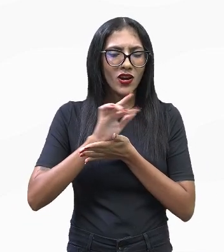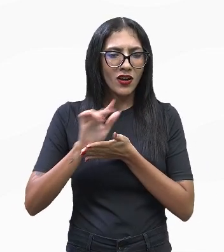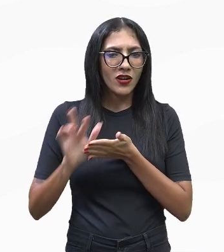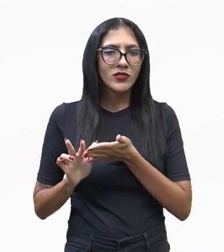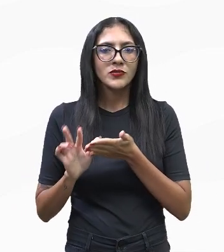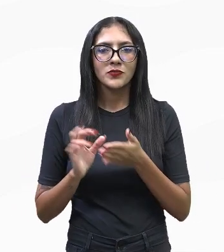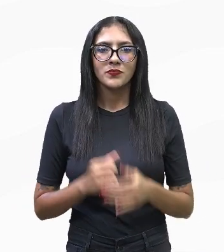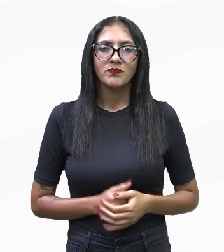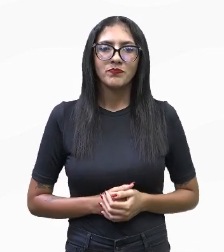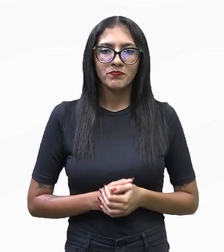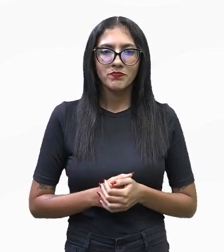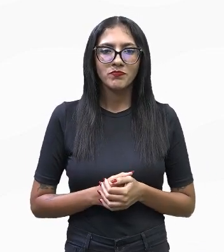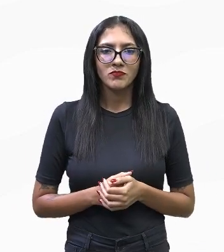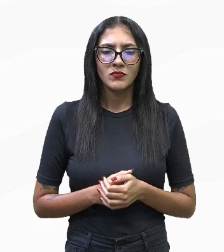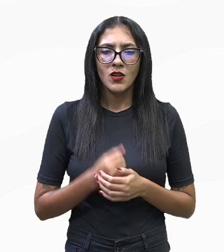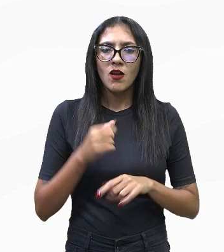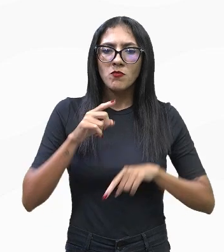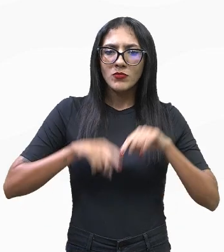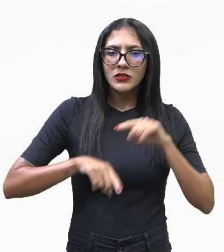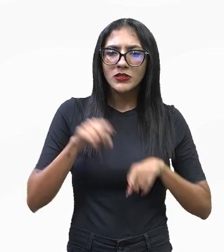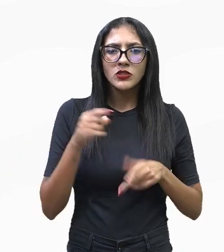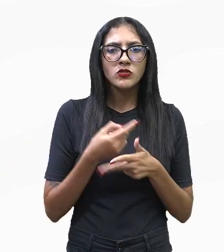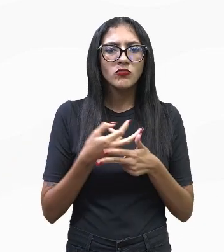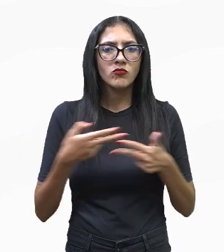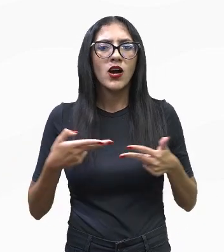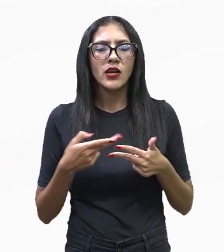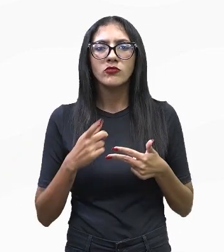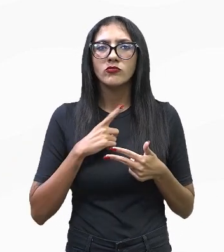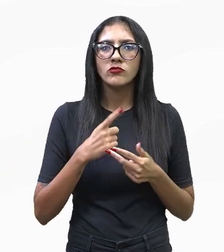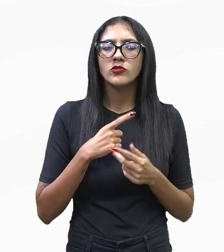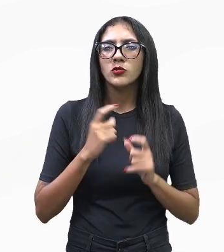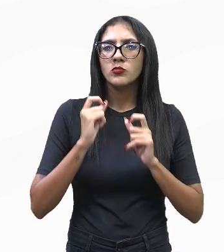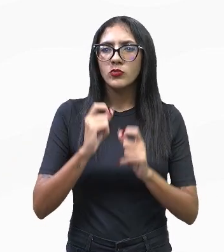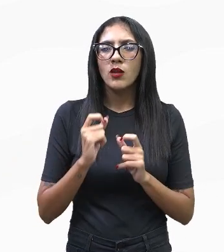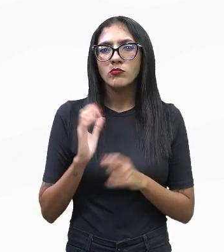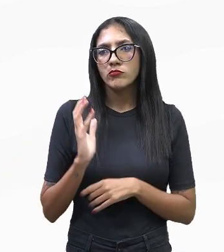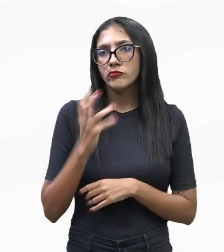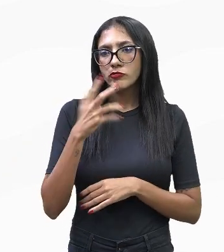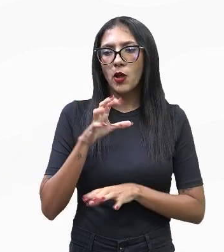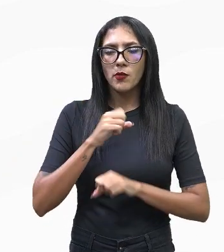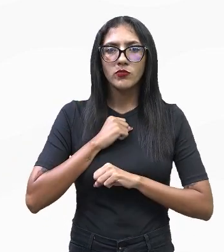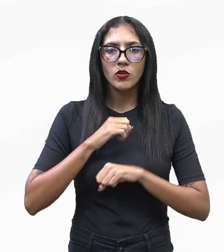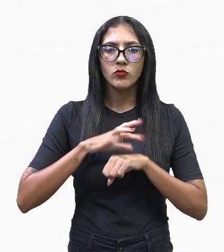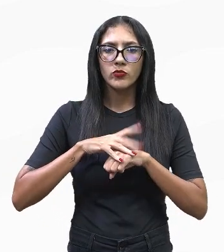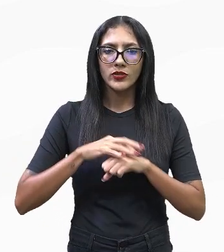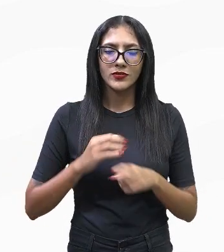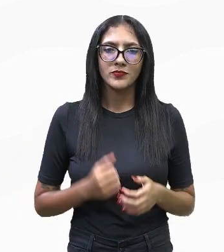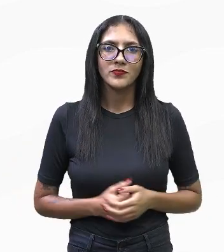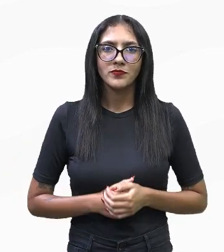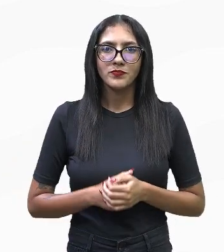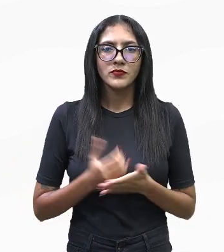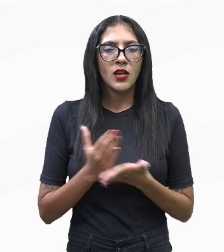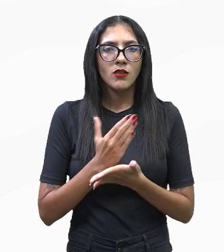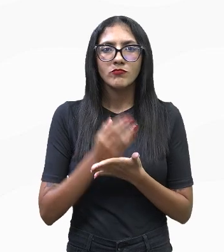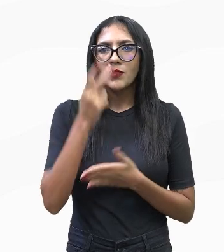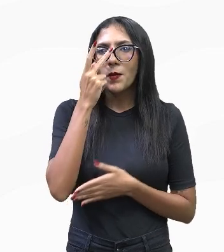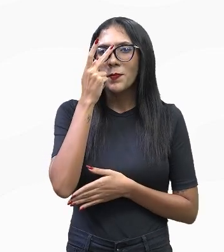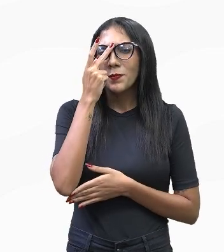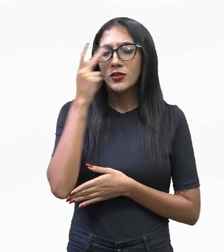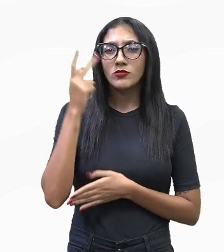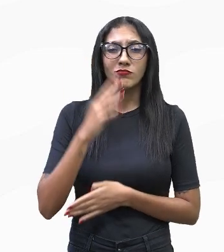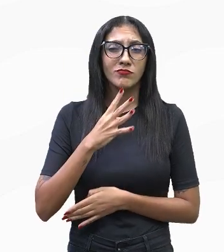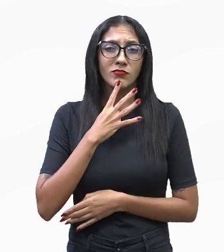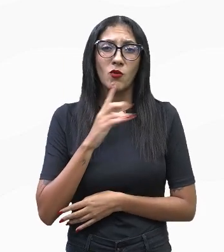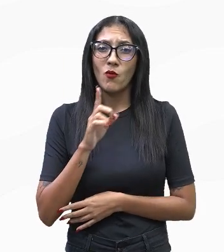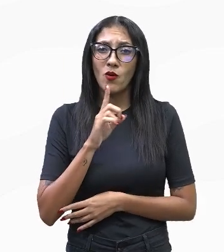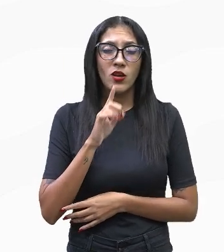né? São ingredientes que levam à doença. E aí as pessoas muitas vezes não conhecem, né? Não é conhecido